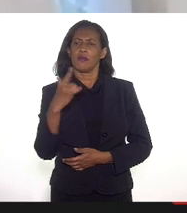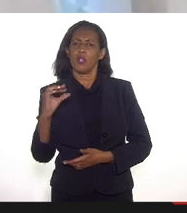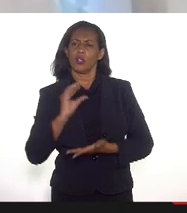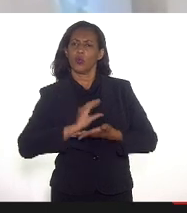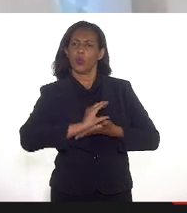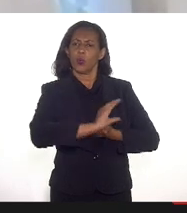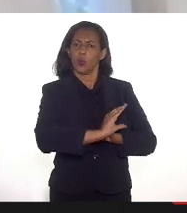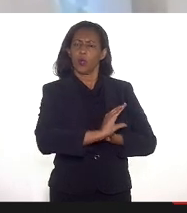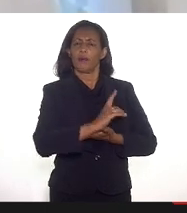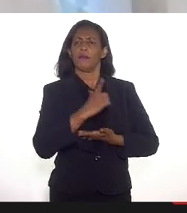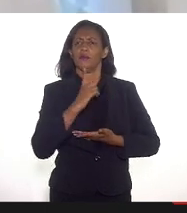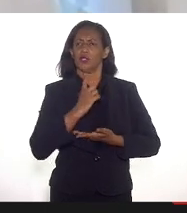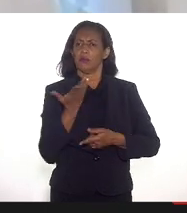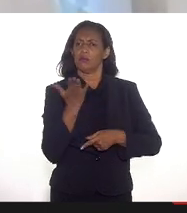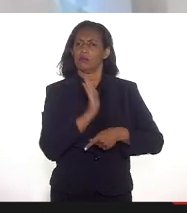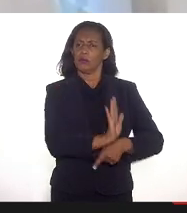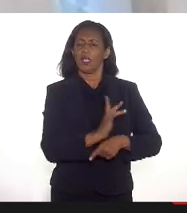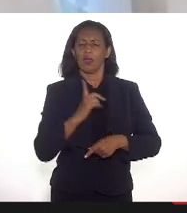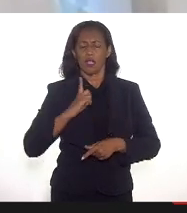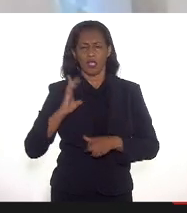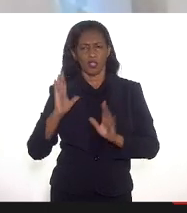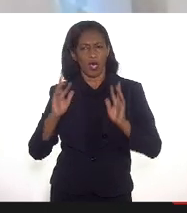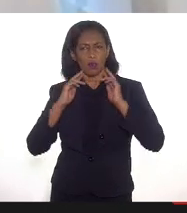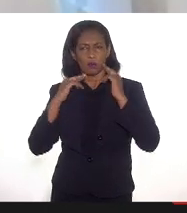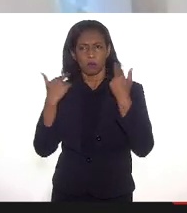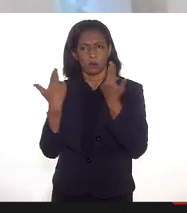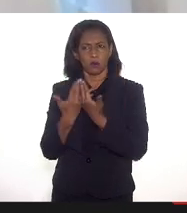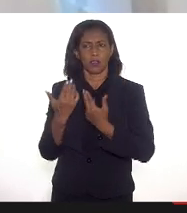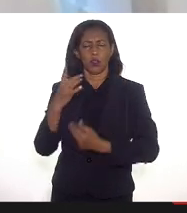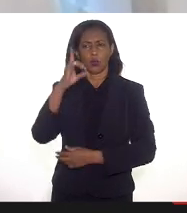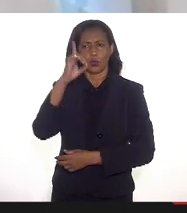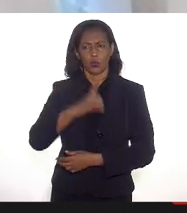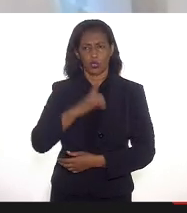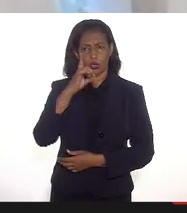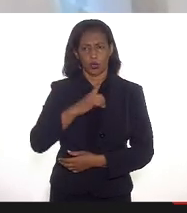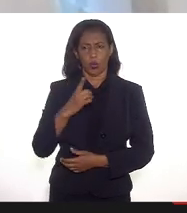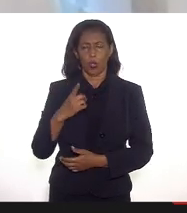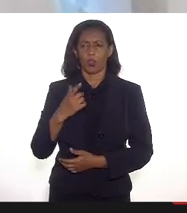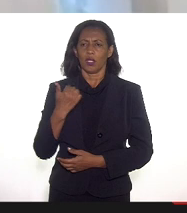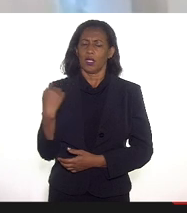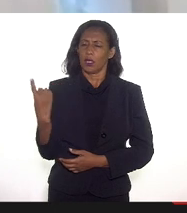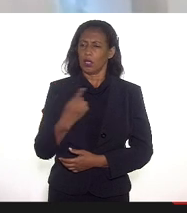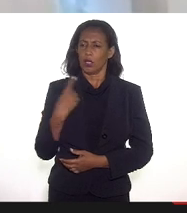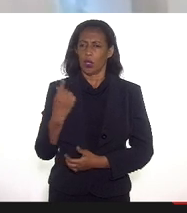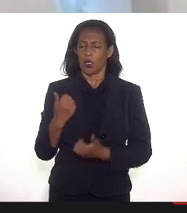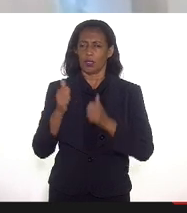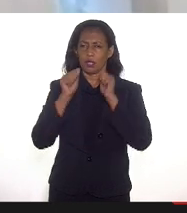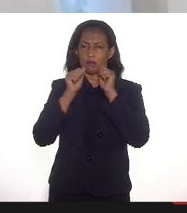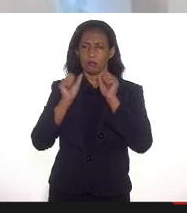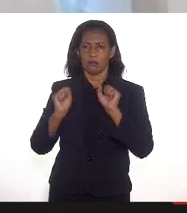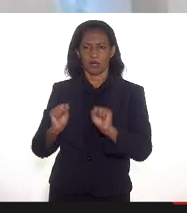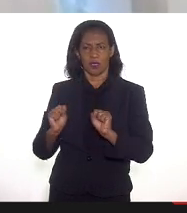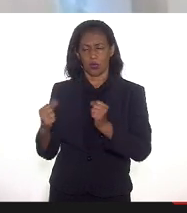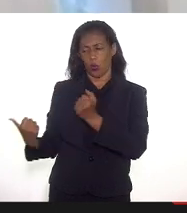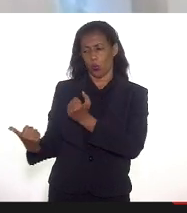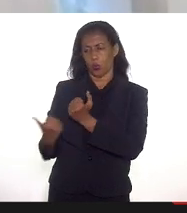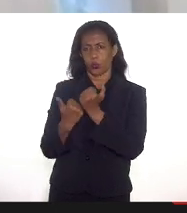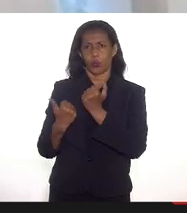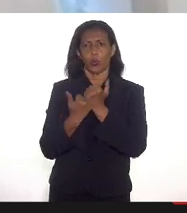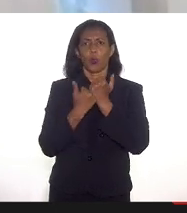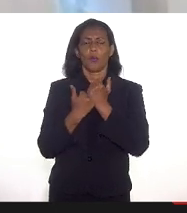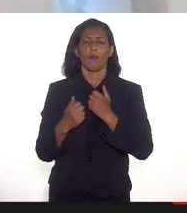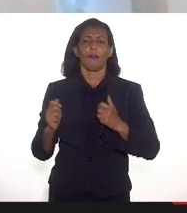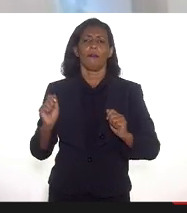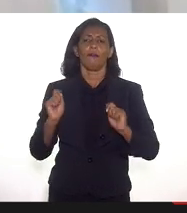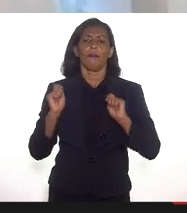feito algumas reuniões com os diretores e a nossa assessoria, o nosso controle interno, para poder dar mais segurança